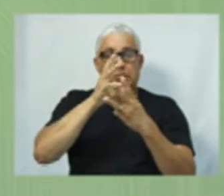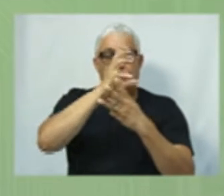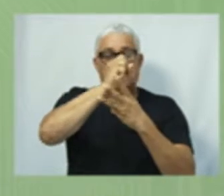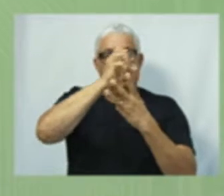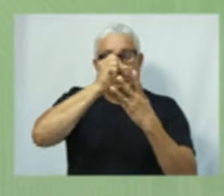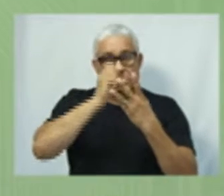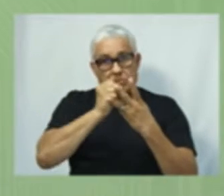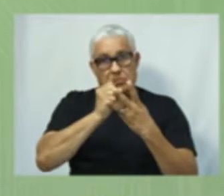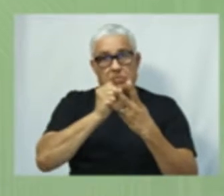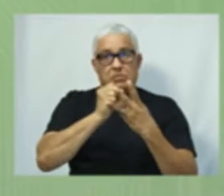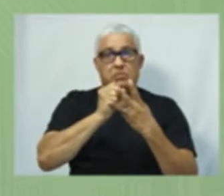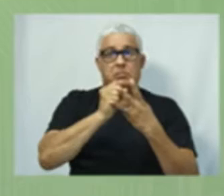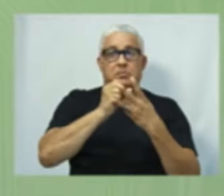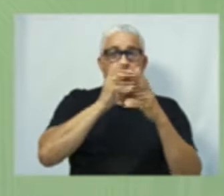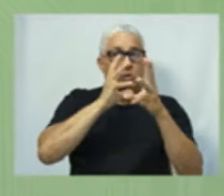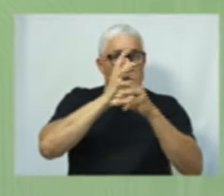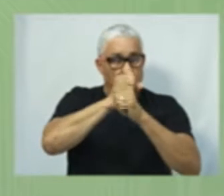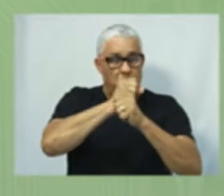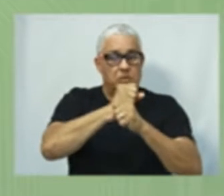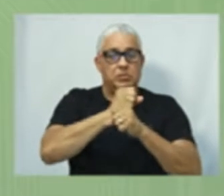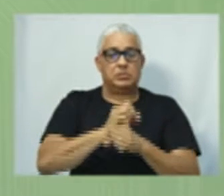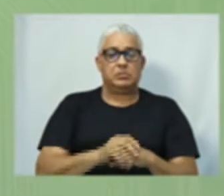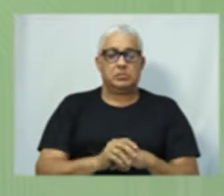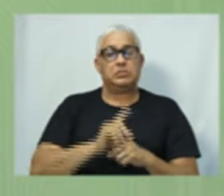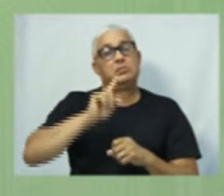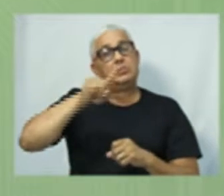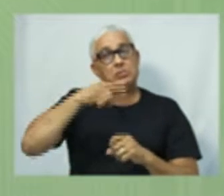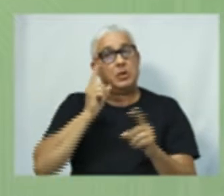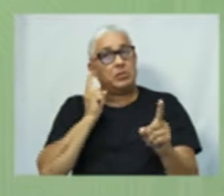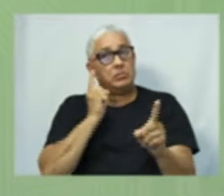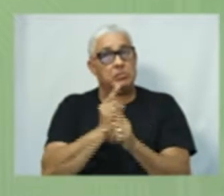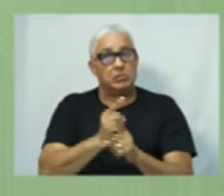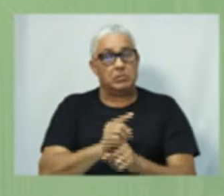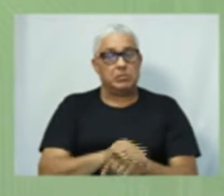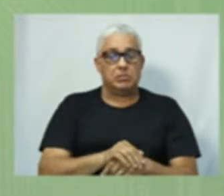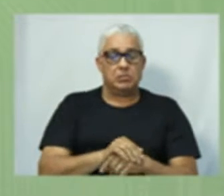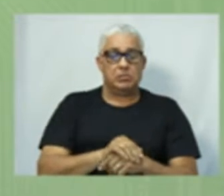Faça a soma dos valores dos últimos 3 meses. Achou o valor